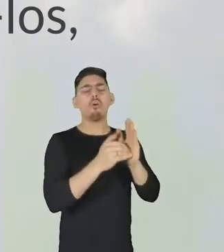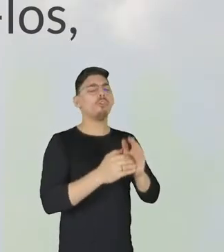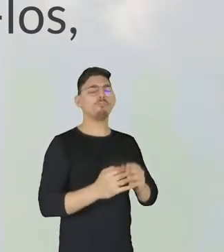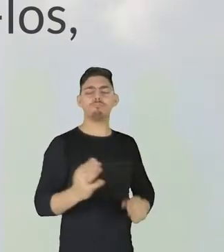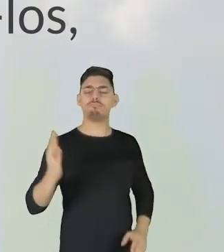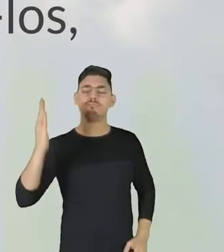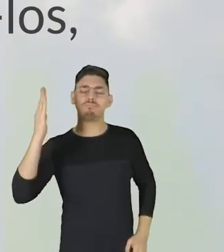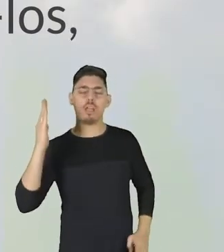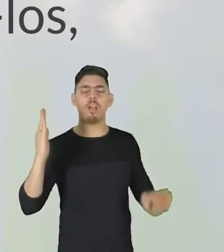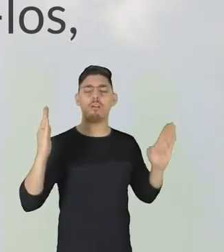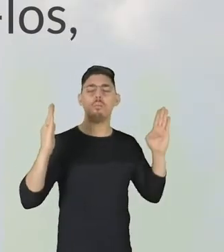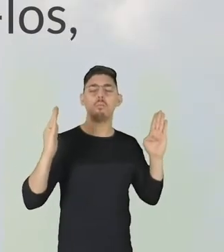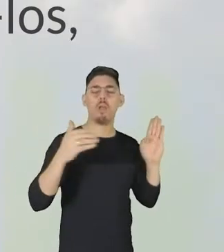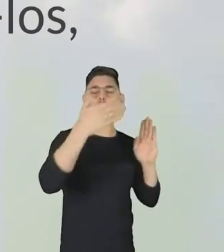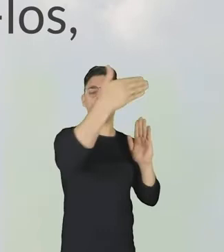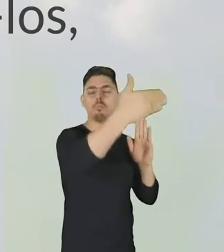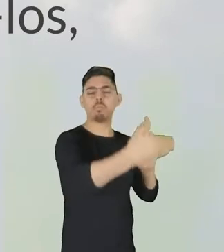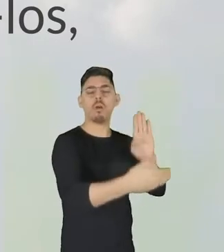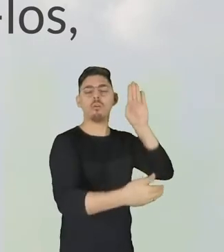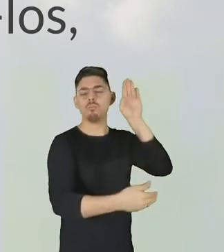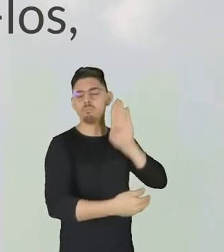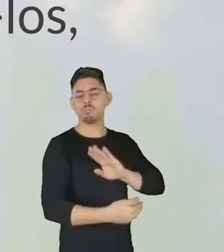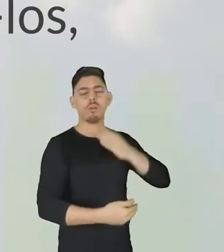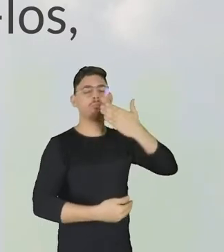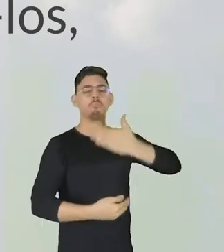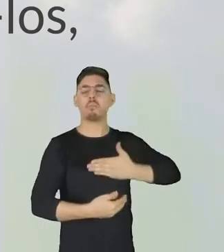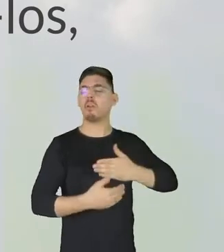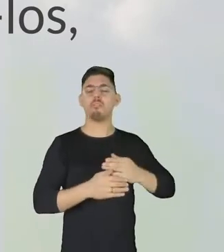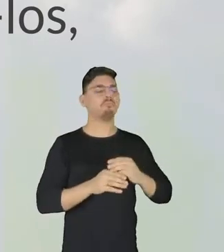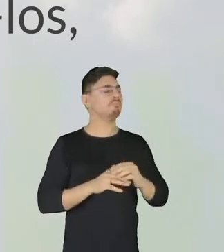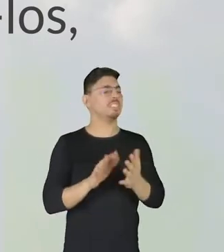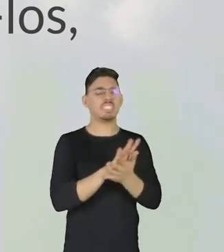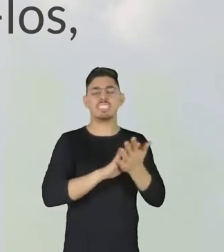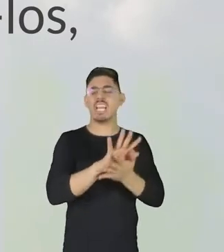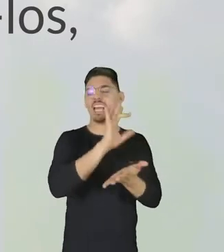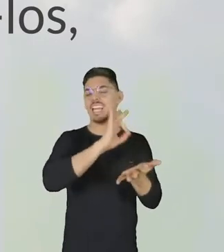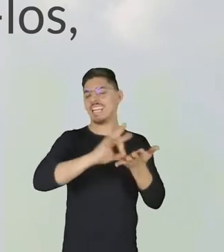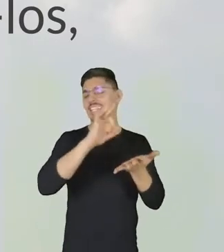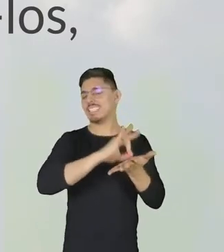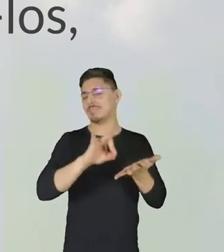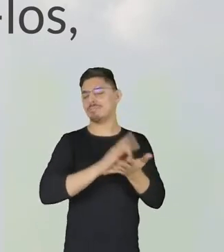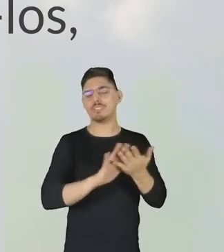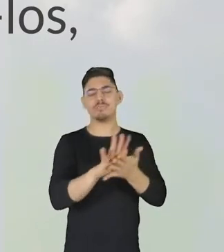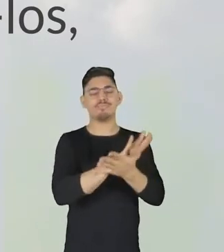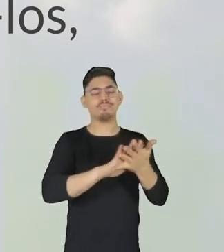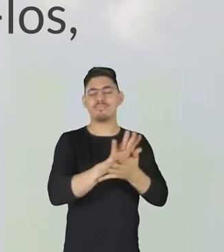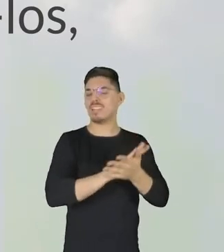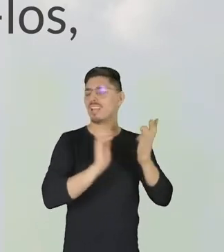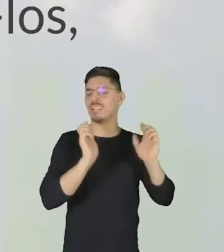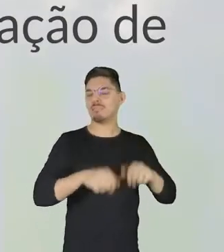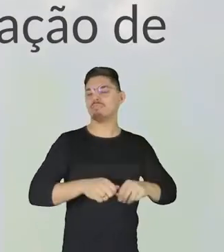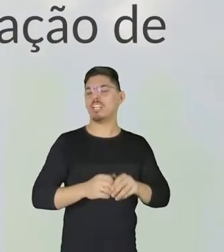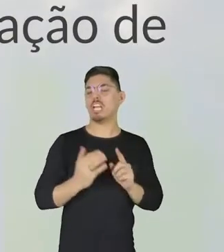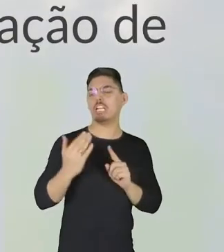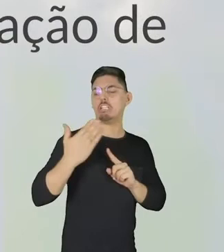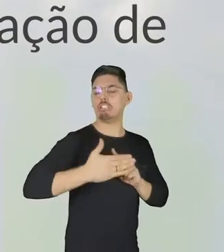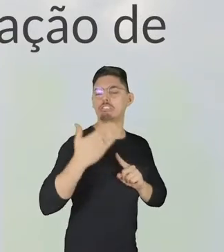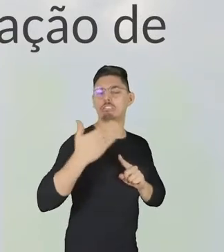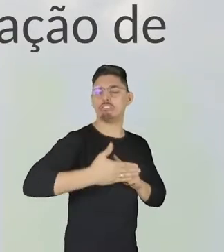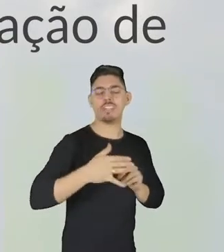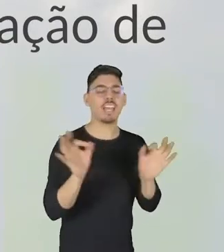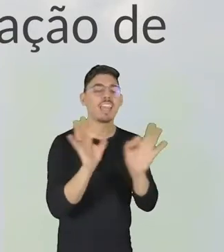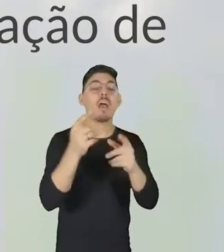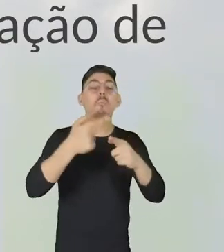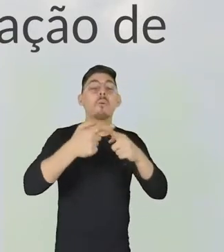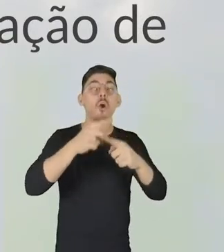lados, como tinha jurado aos seus antepassados. Nenhum dos seus inimigos pôde resisti-los, pois